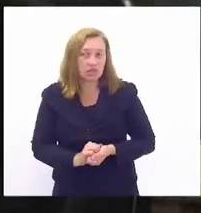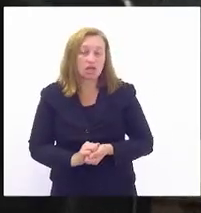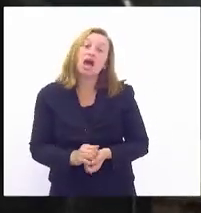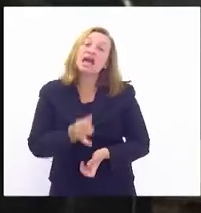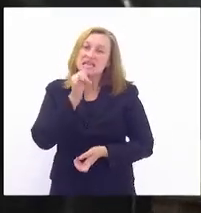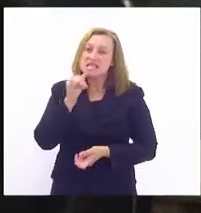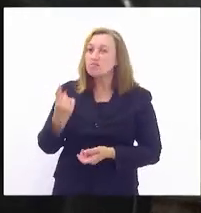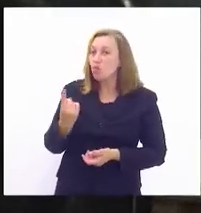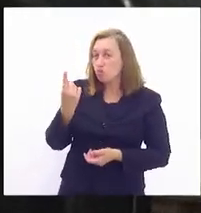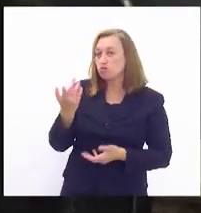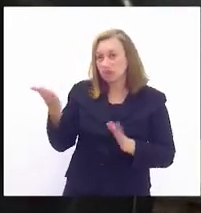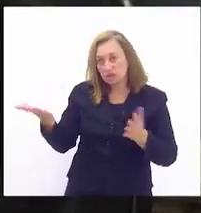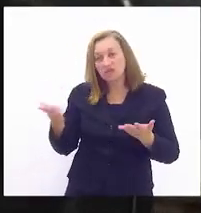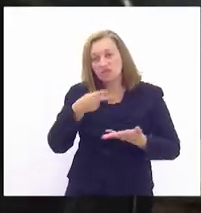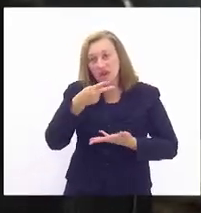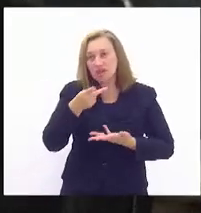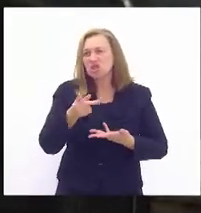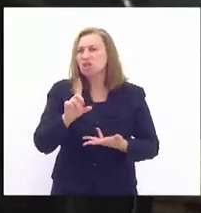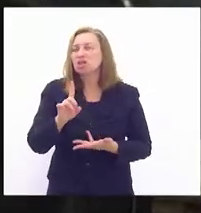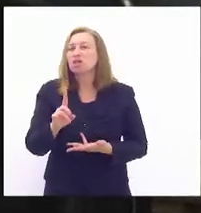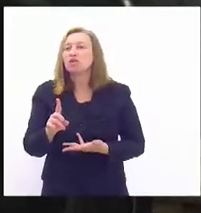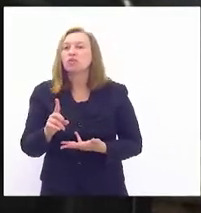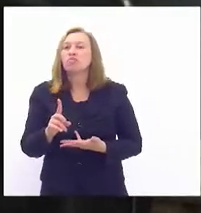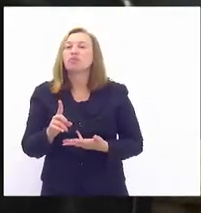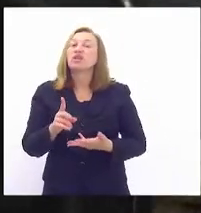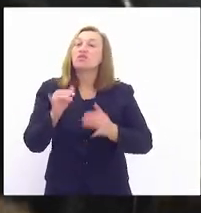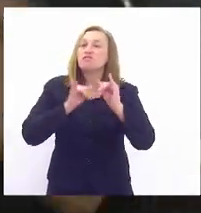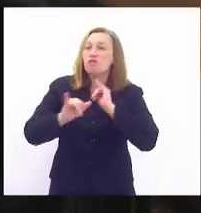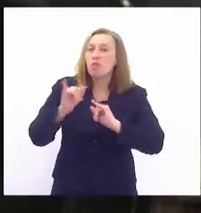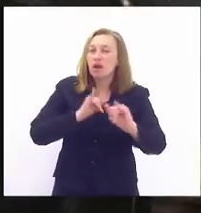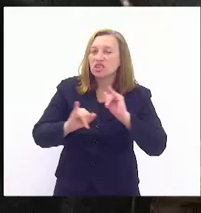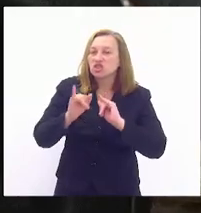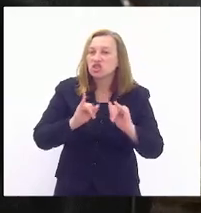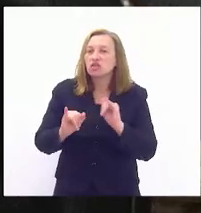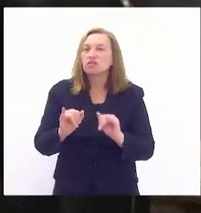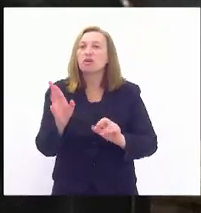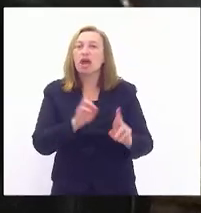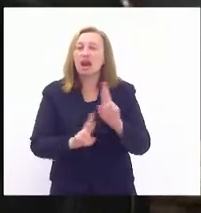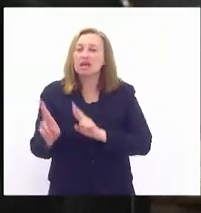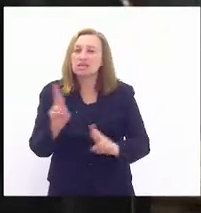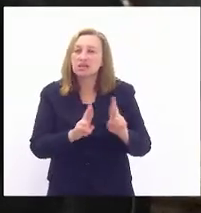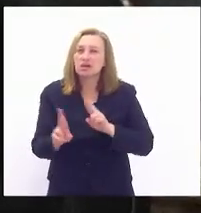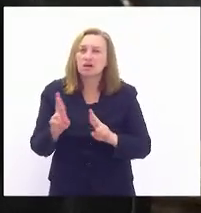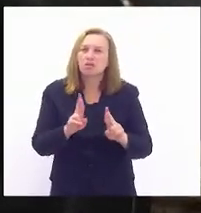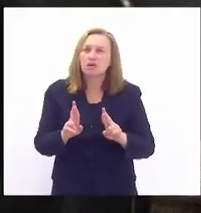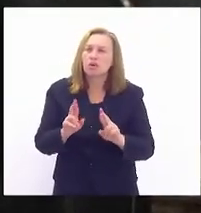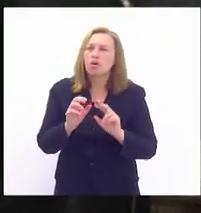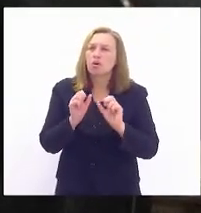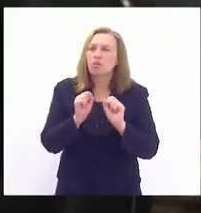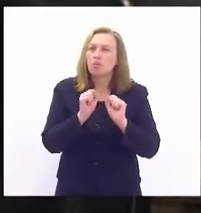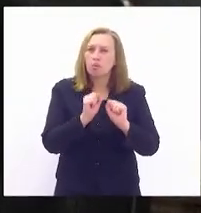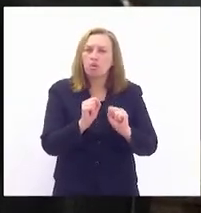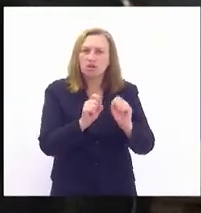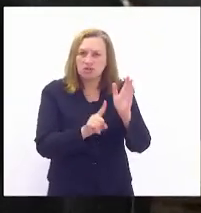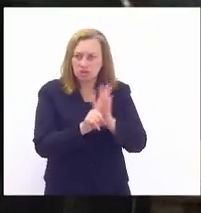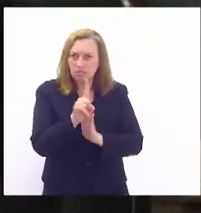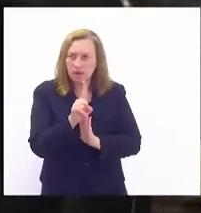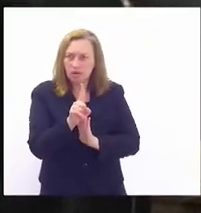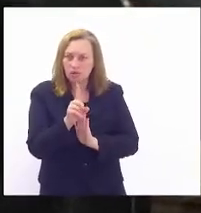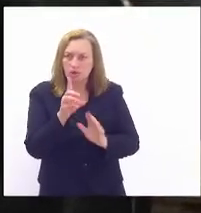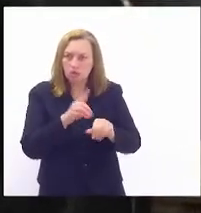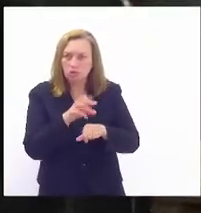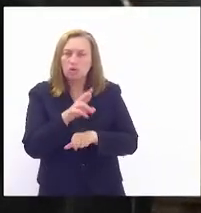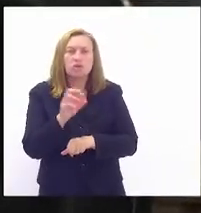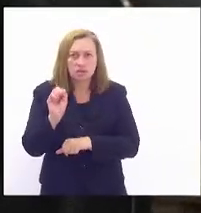exemplos. Nós soltamos um informativo em relação ao... Pedro, doutor, posso lhe fazer uma pergunta?